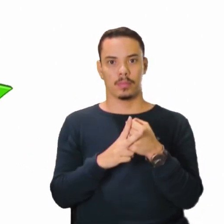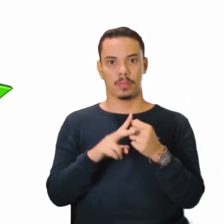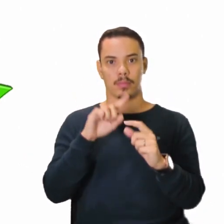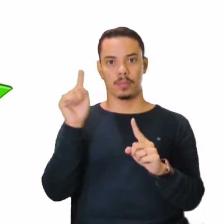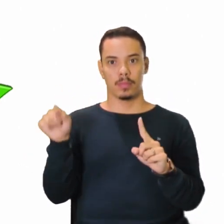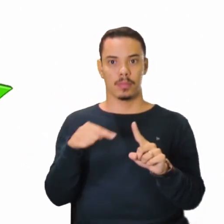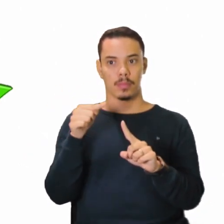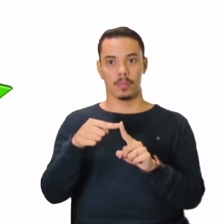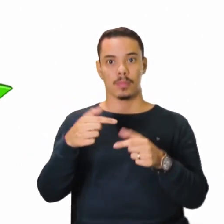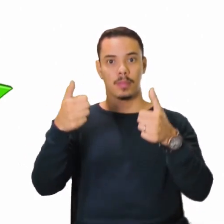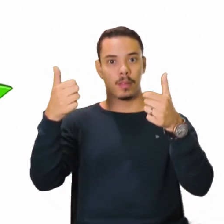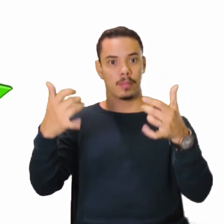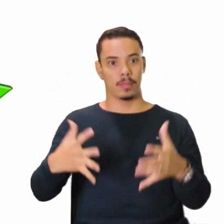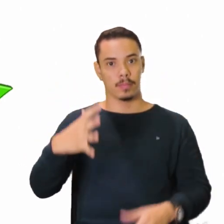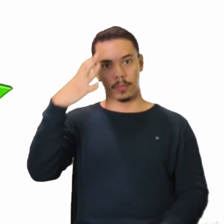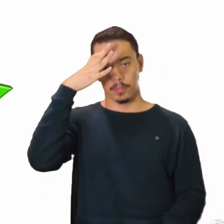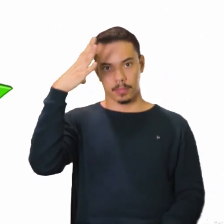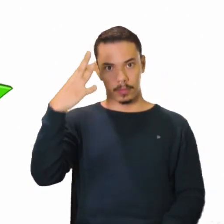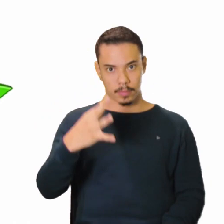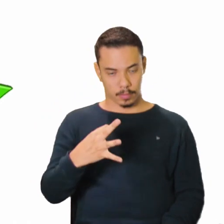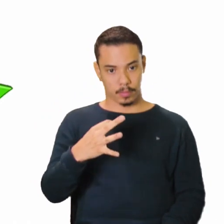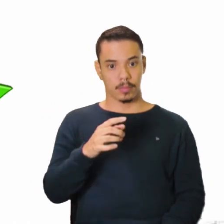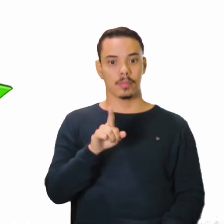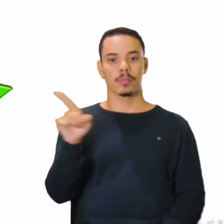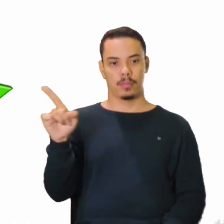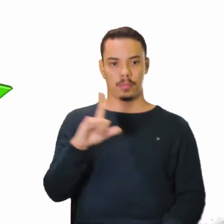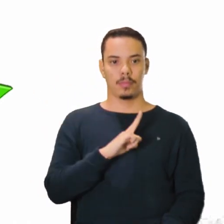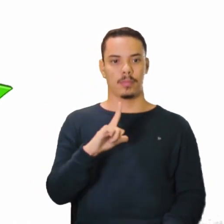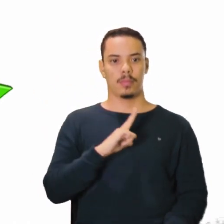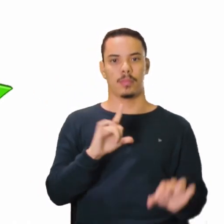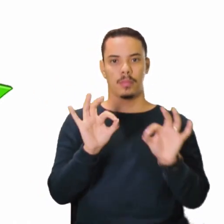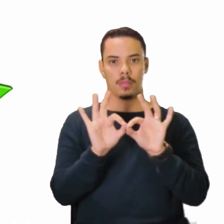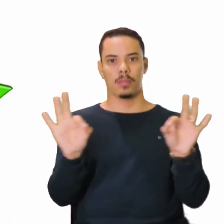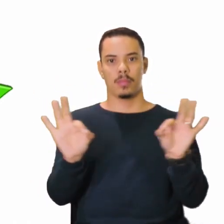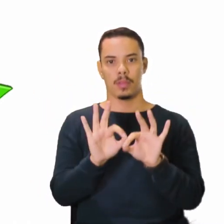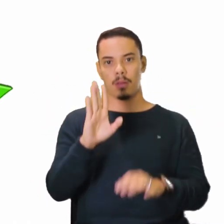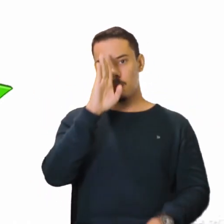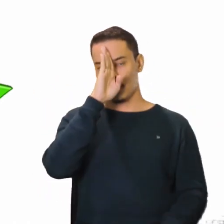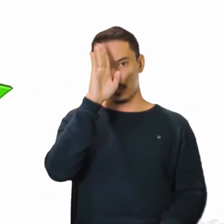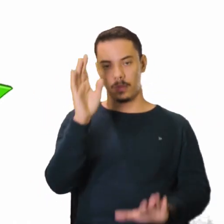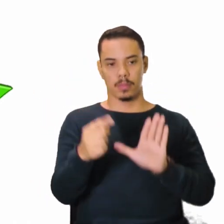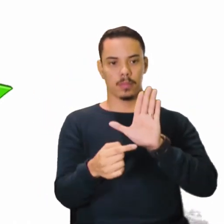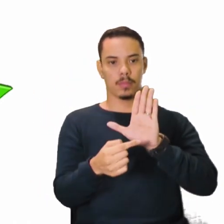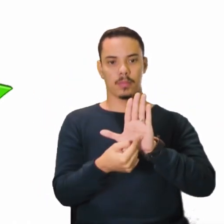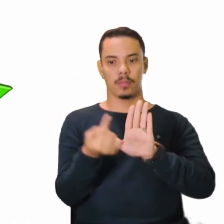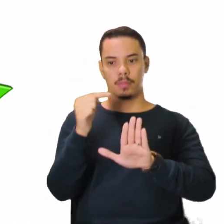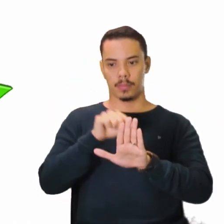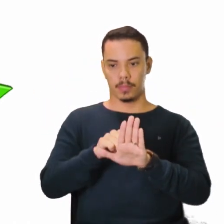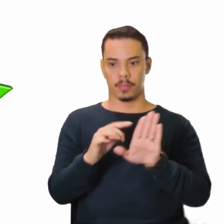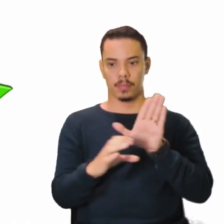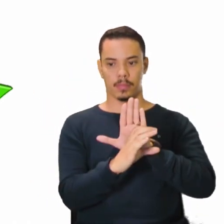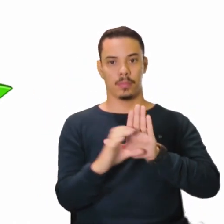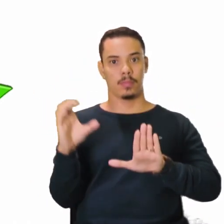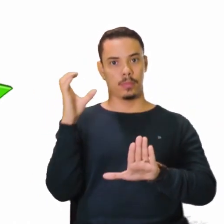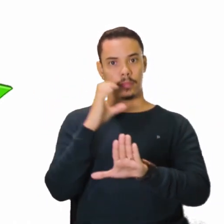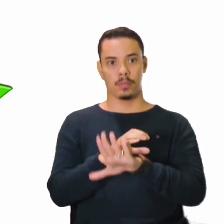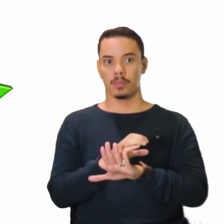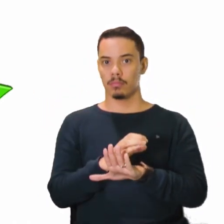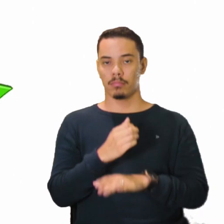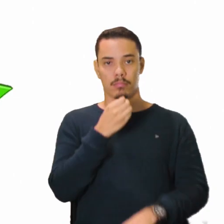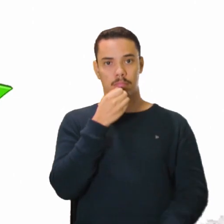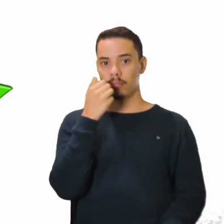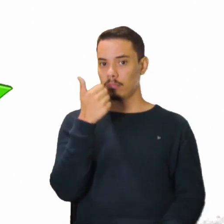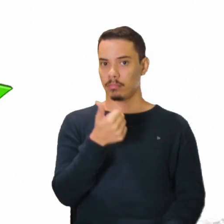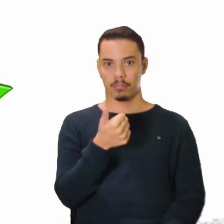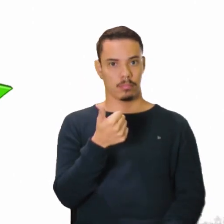tipo de construção. E aqui, quando ele tem essa função em um sentido figurado, certo? Tá tudo